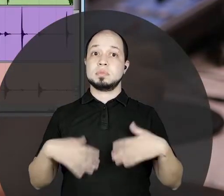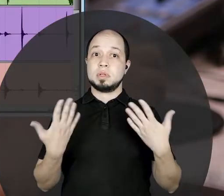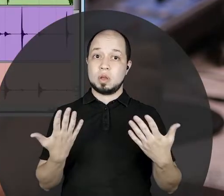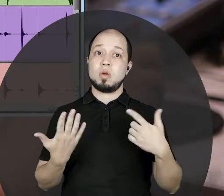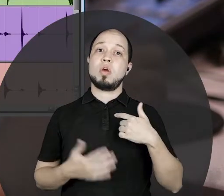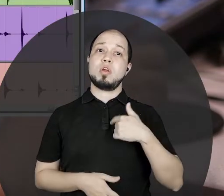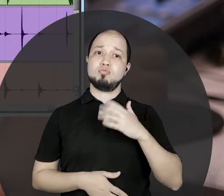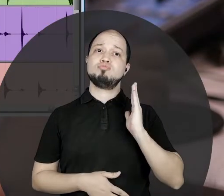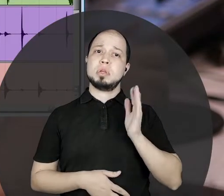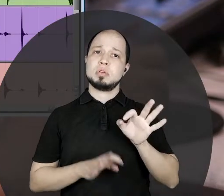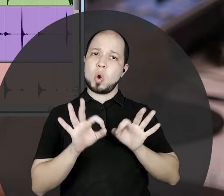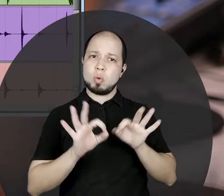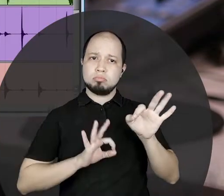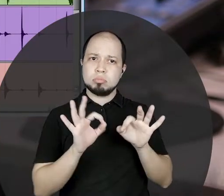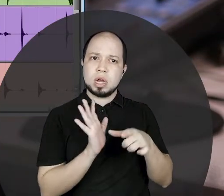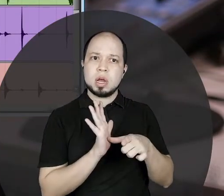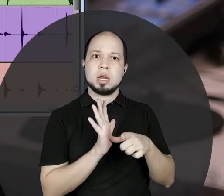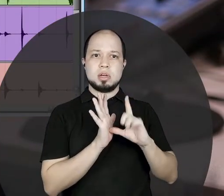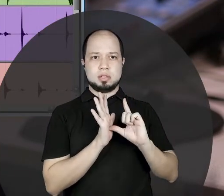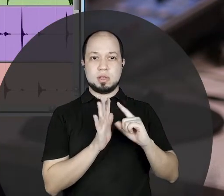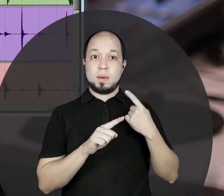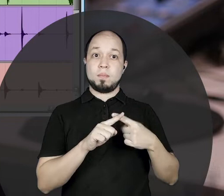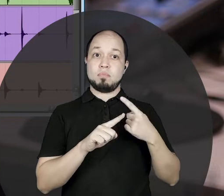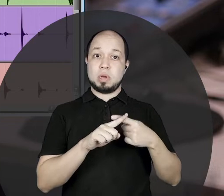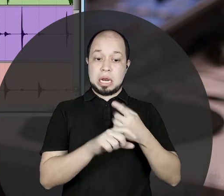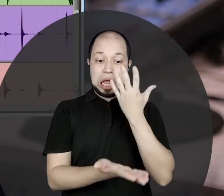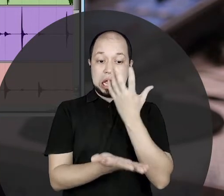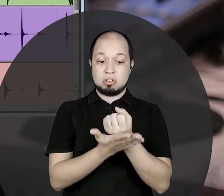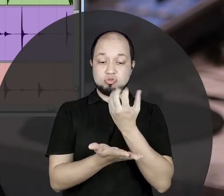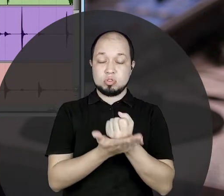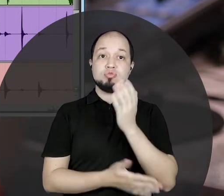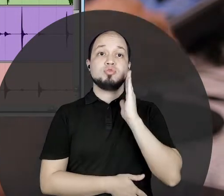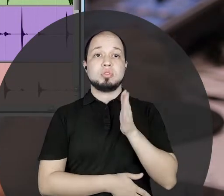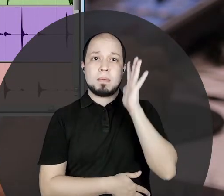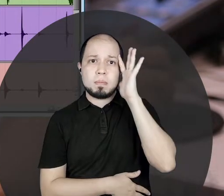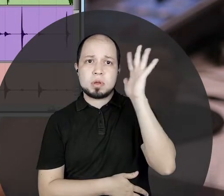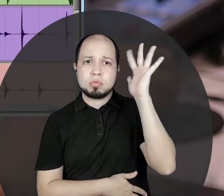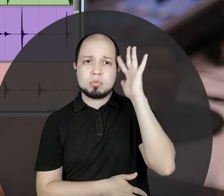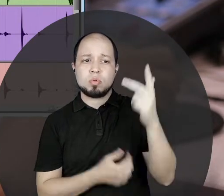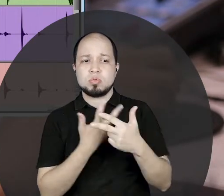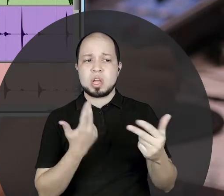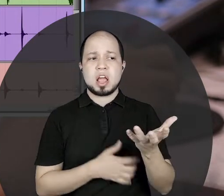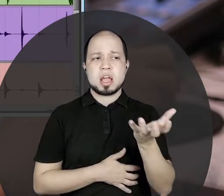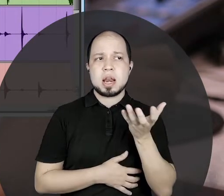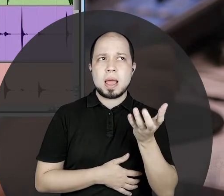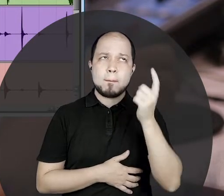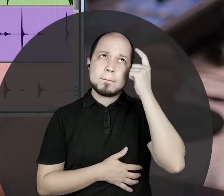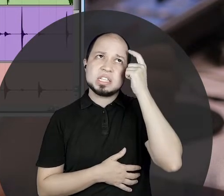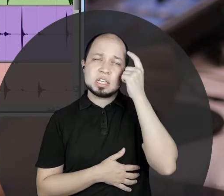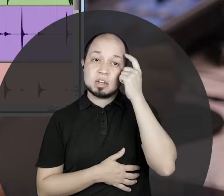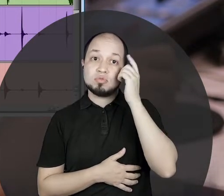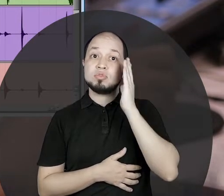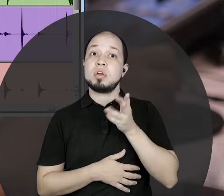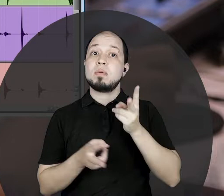Bom, aqui eu já tô já bem adiantado assim em algumas coisas, porque quando eu já tava gravando, já imaginava já mais ou menos o que que eu queria, o que que eu pensava, né? E aqui eu